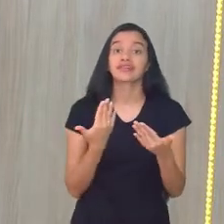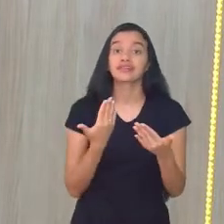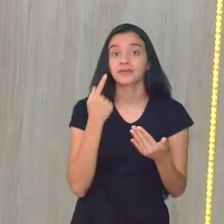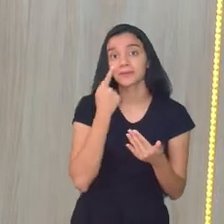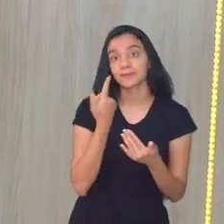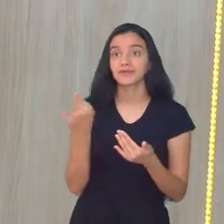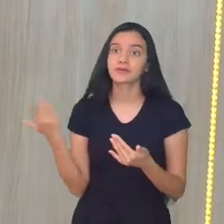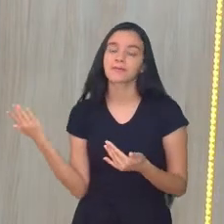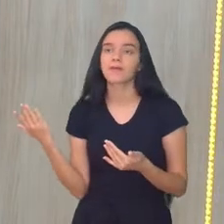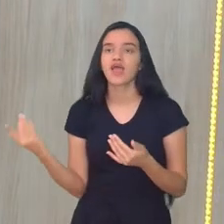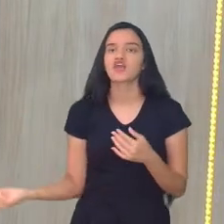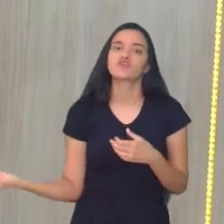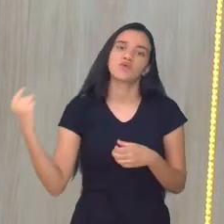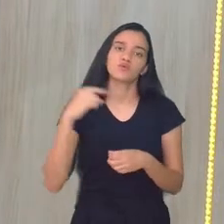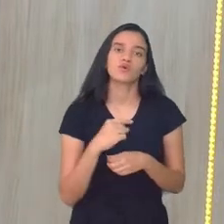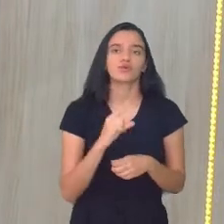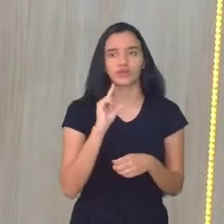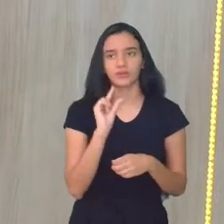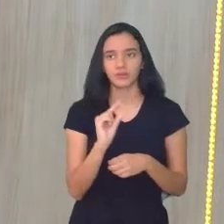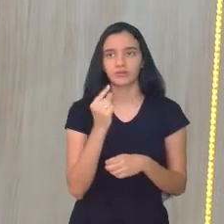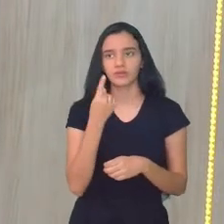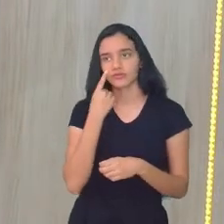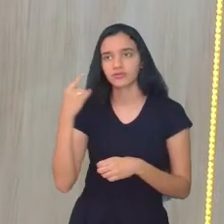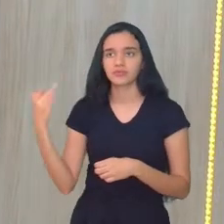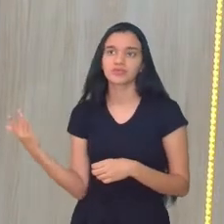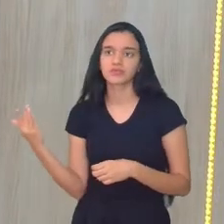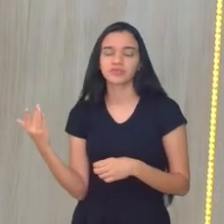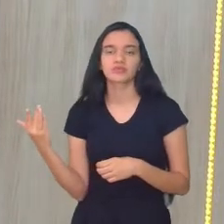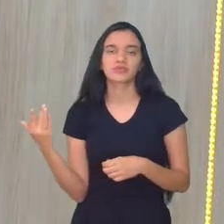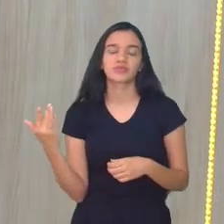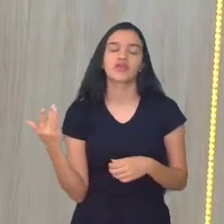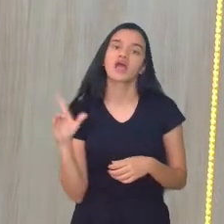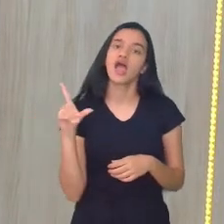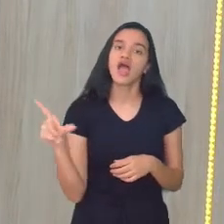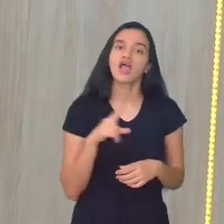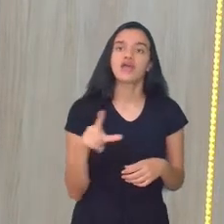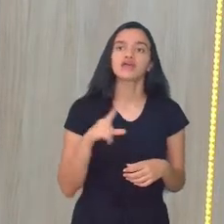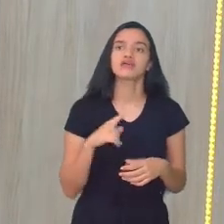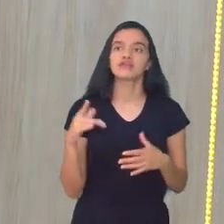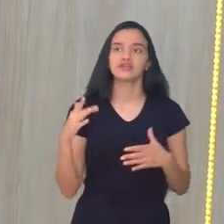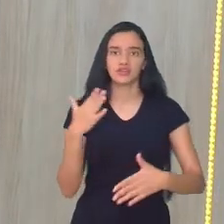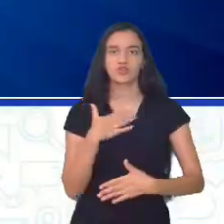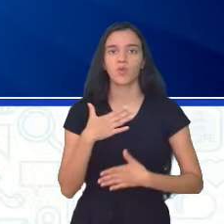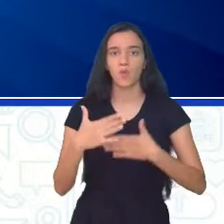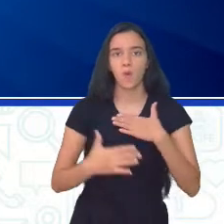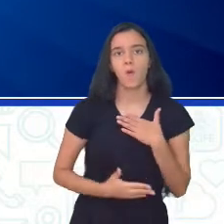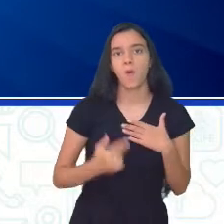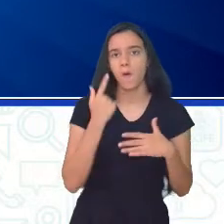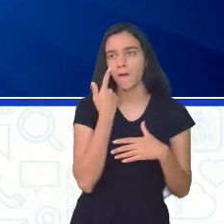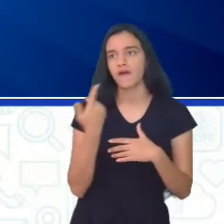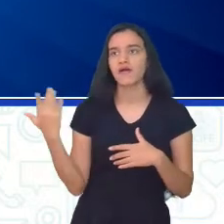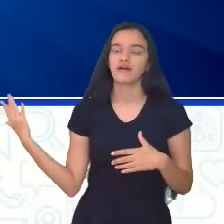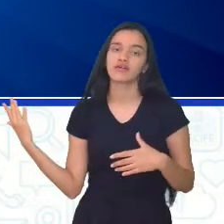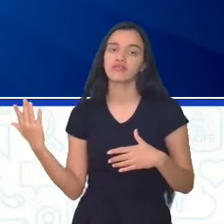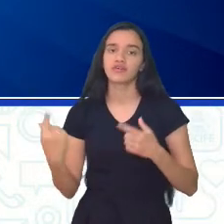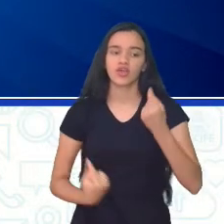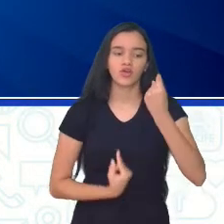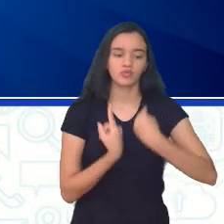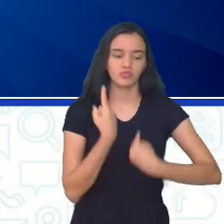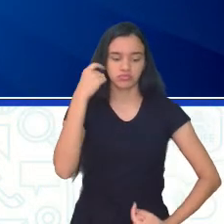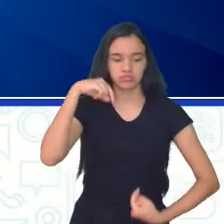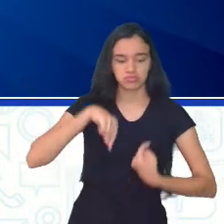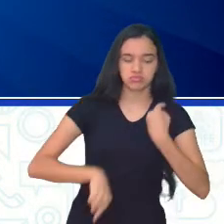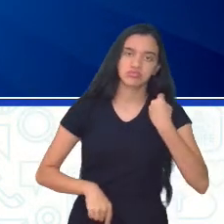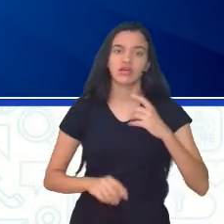graças, né? Vou voltar aqui um pouquinho, deixa eu pegar esse. Eu tenho aqui um corpo, né? Com vários filamentos mostrando